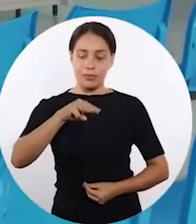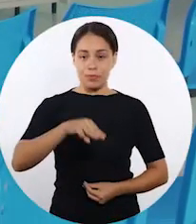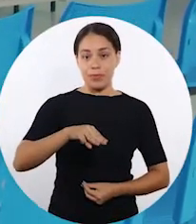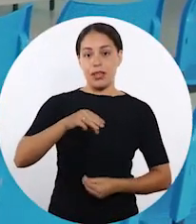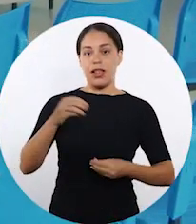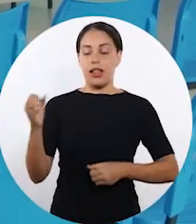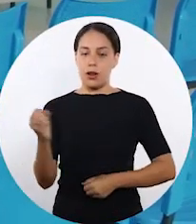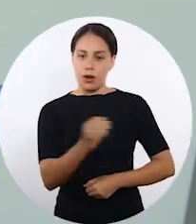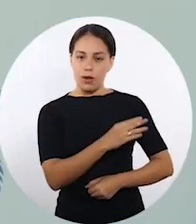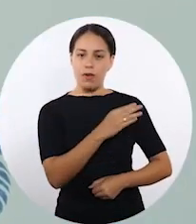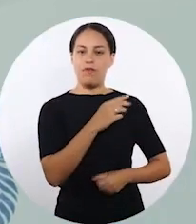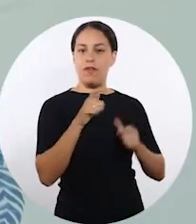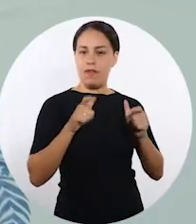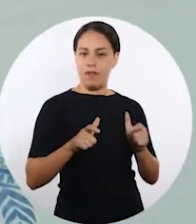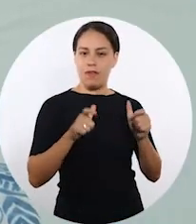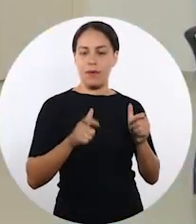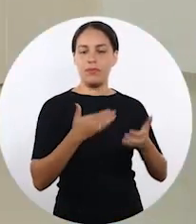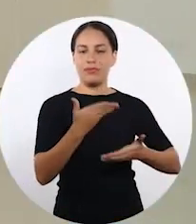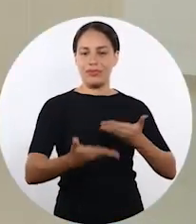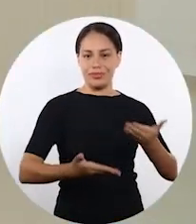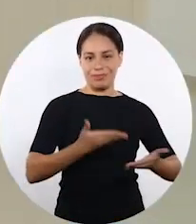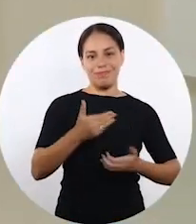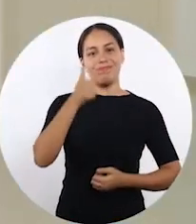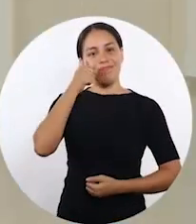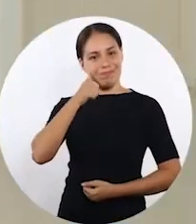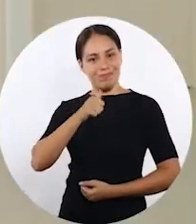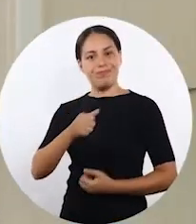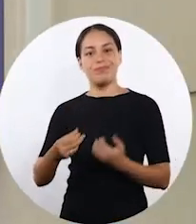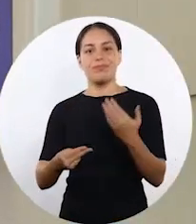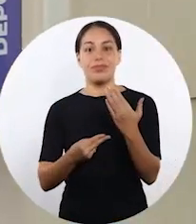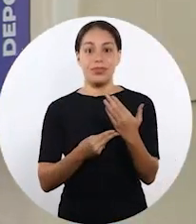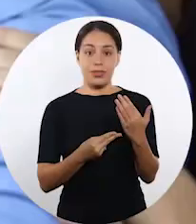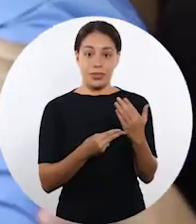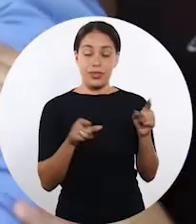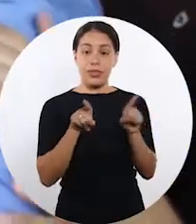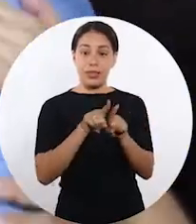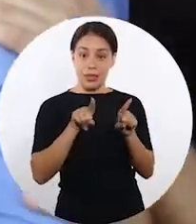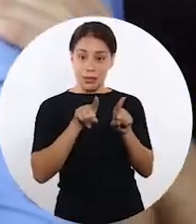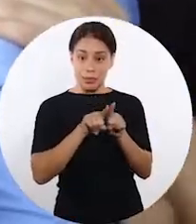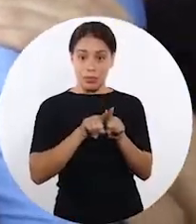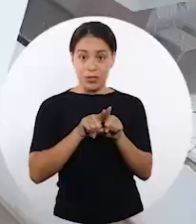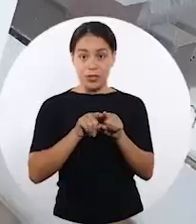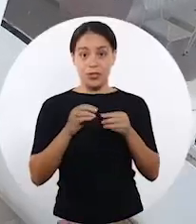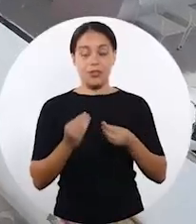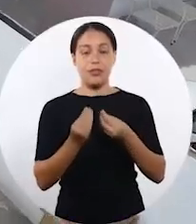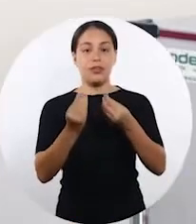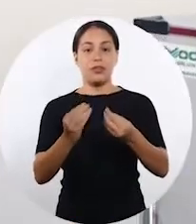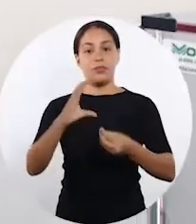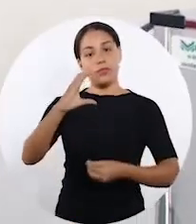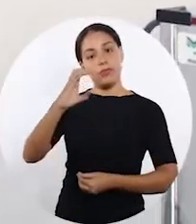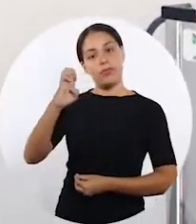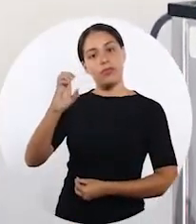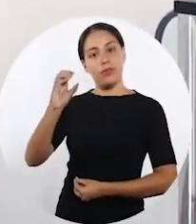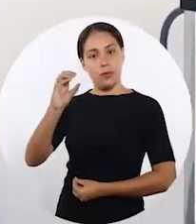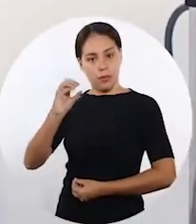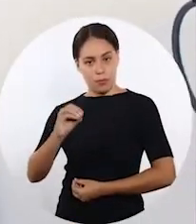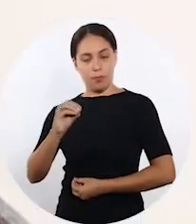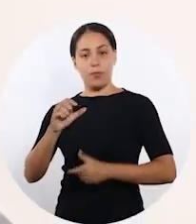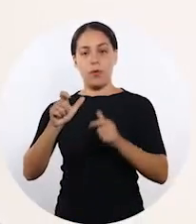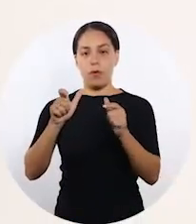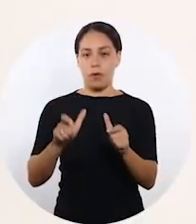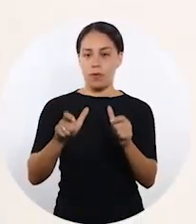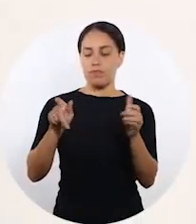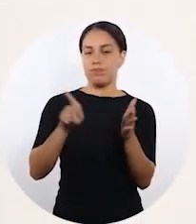nova clínica da mulher, um espaço digno para receber as mulheres timonenses. Timon também recebeu o CEL, Centro de